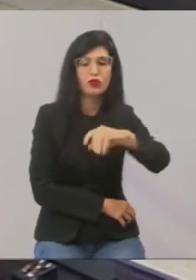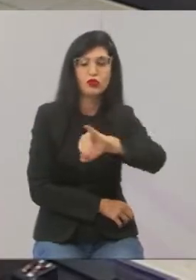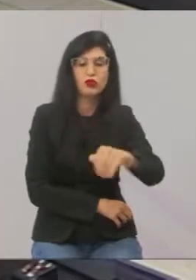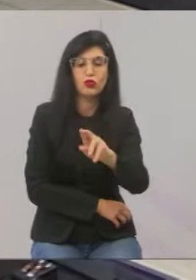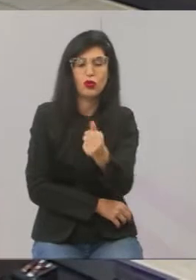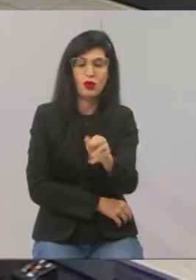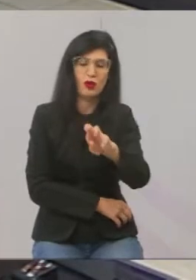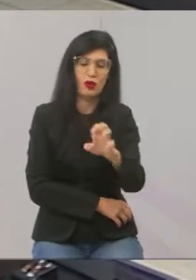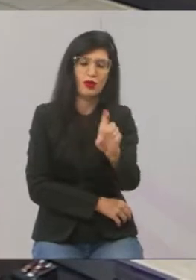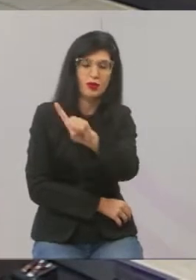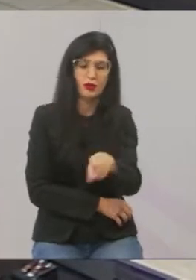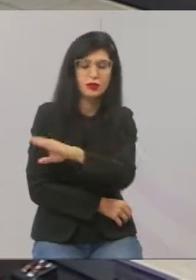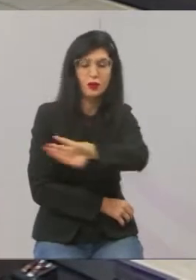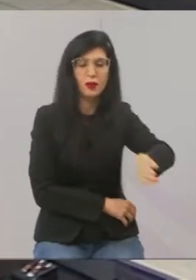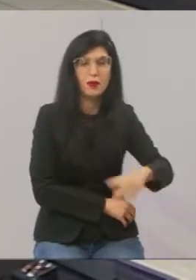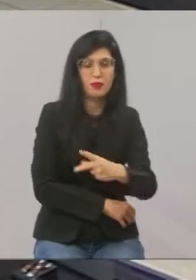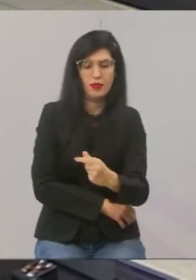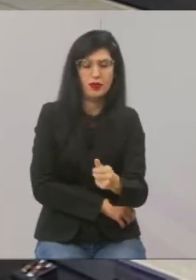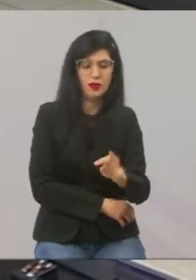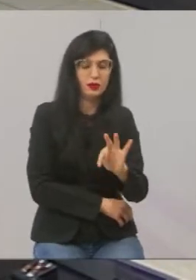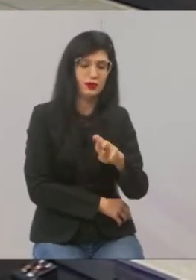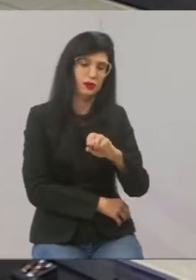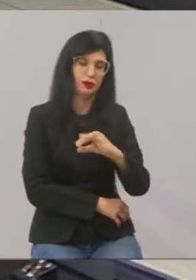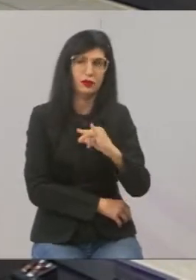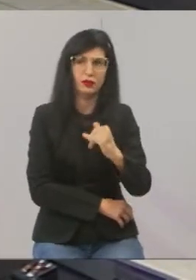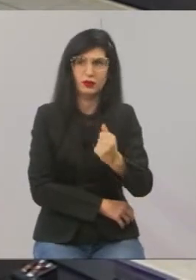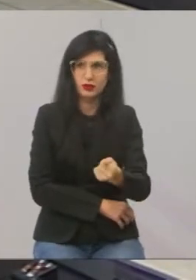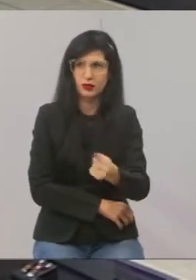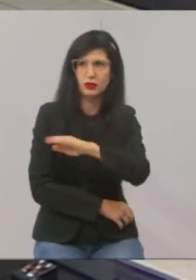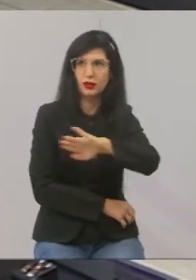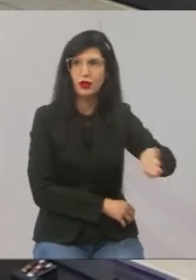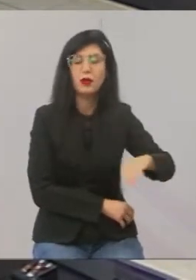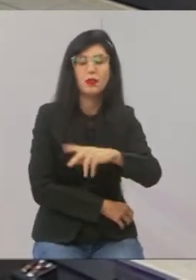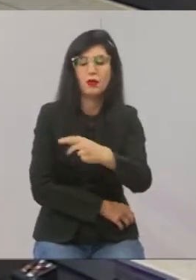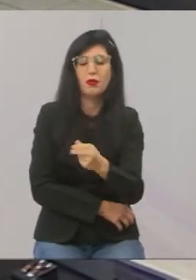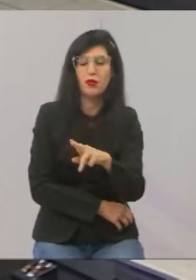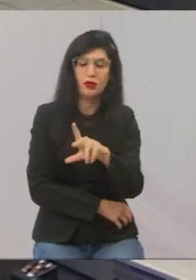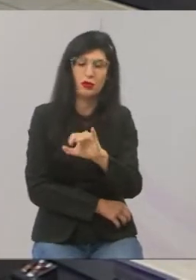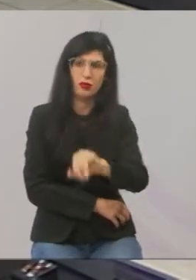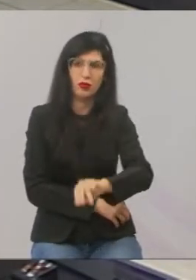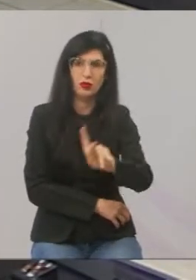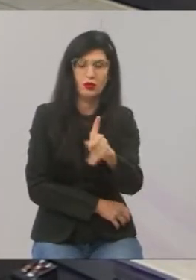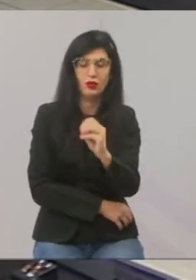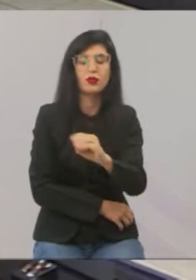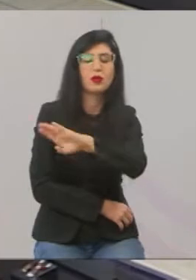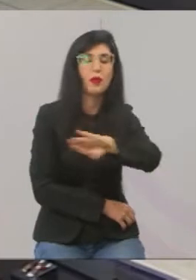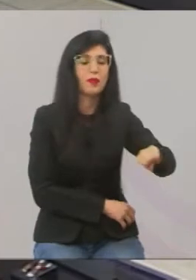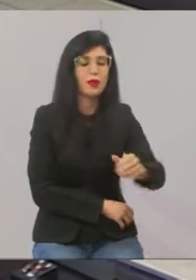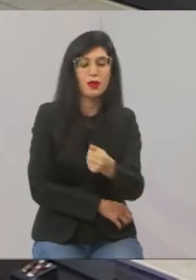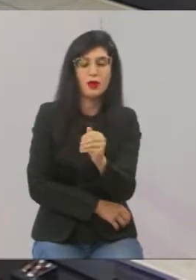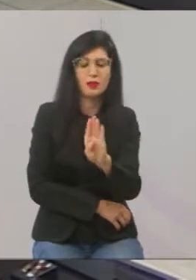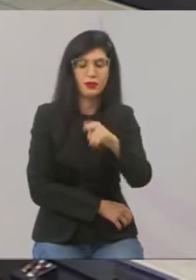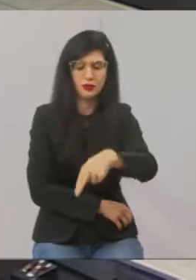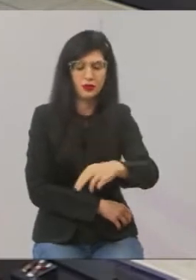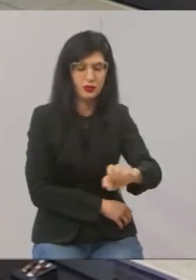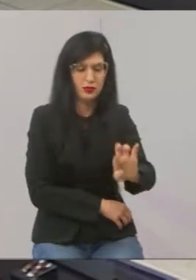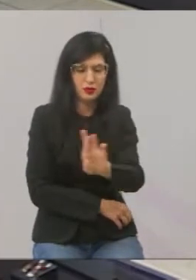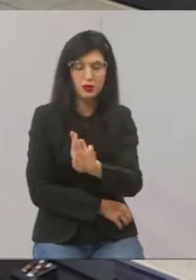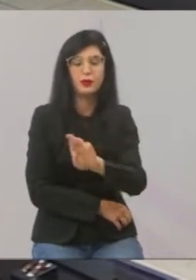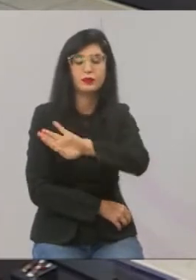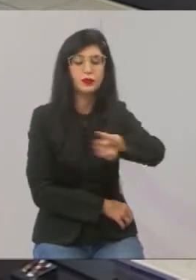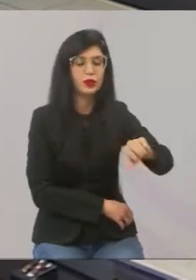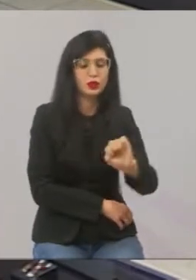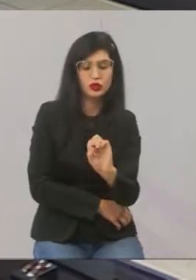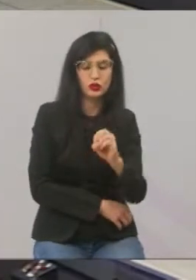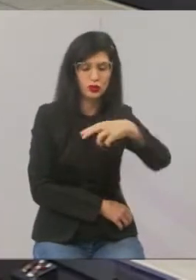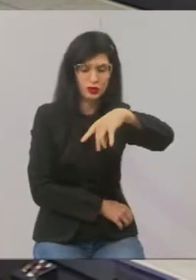Araújo, Patrícia Juliane, Paulinho do Esporte, Abner de Madureira e